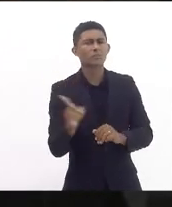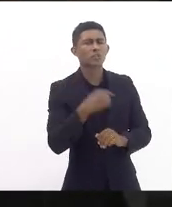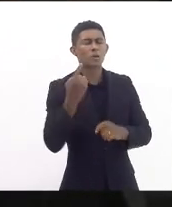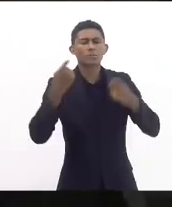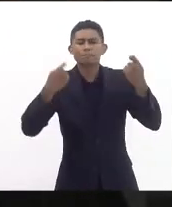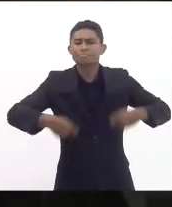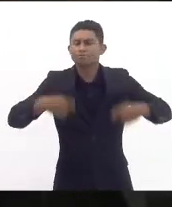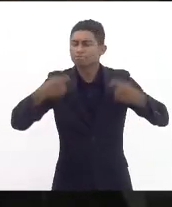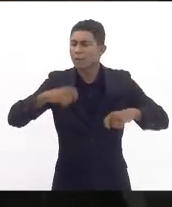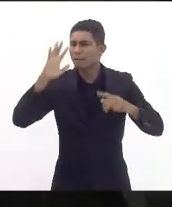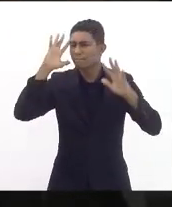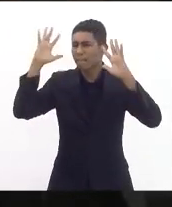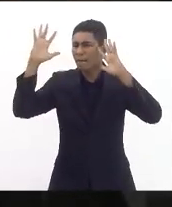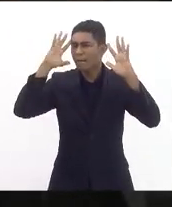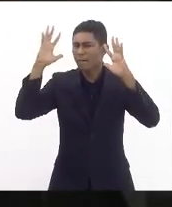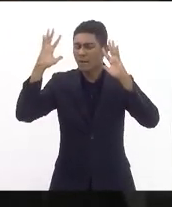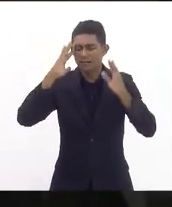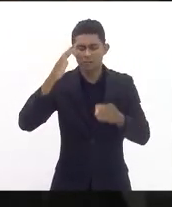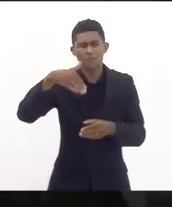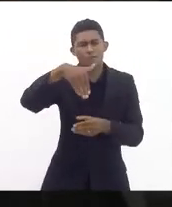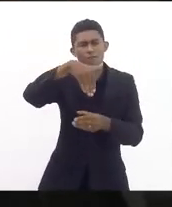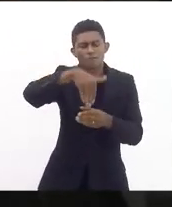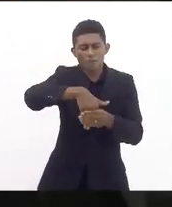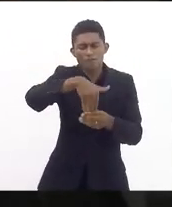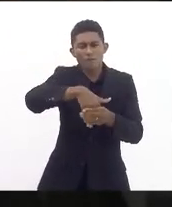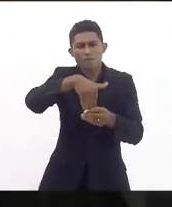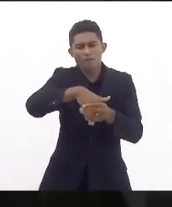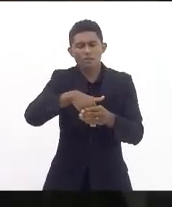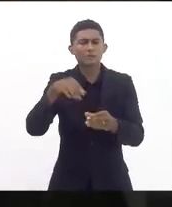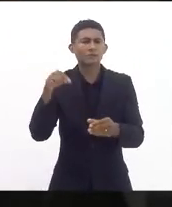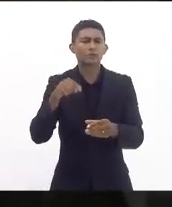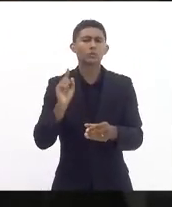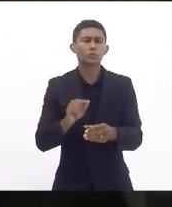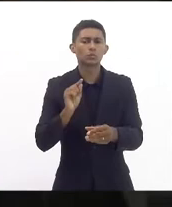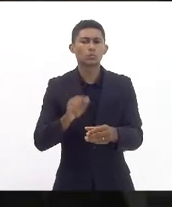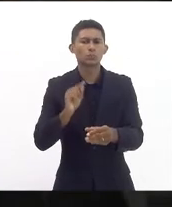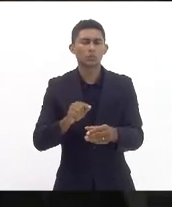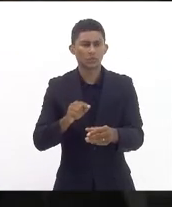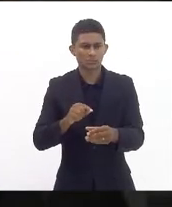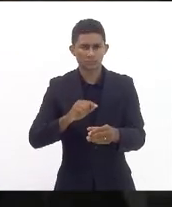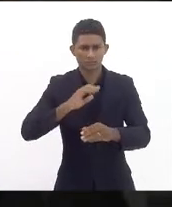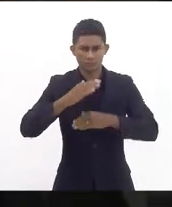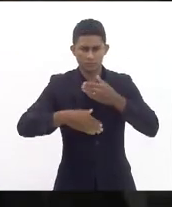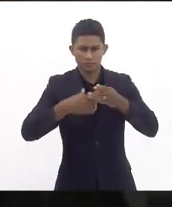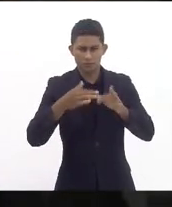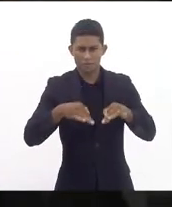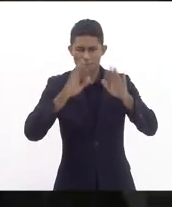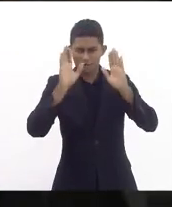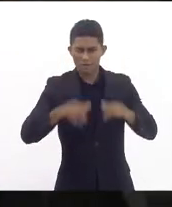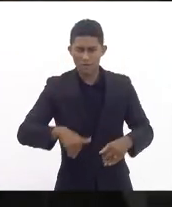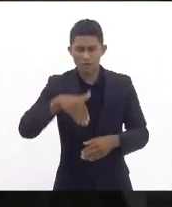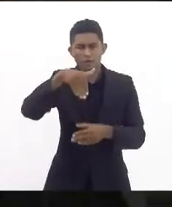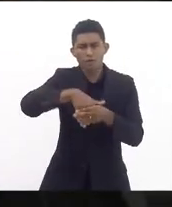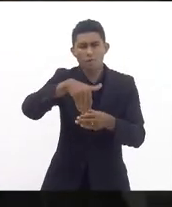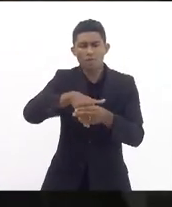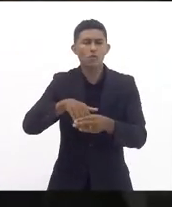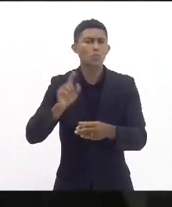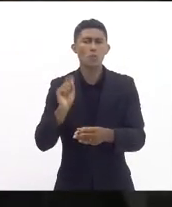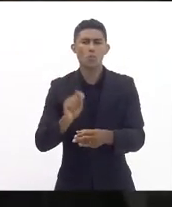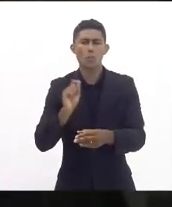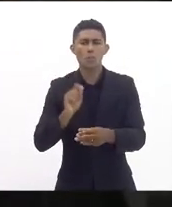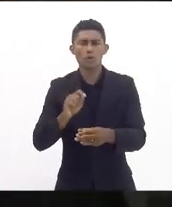o resultado da votação Sabe qual foi o resultado da votação a